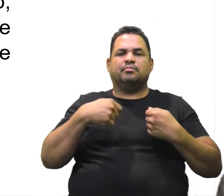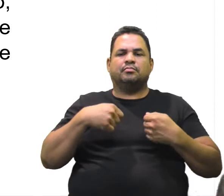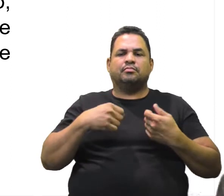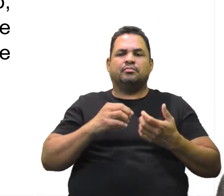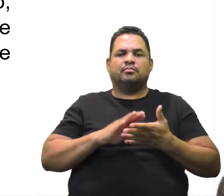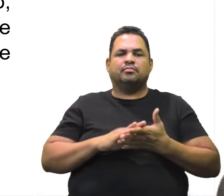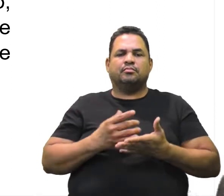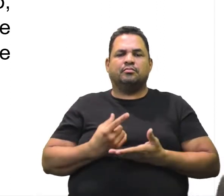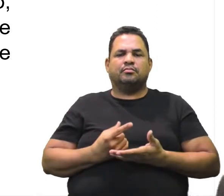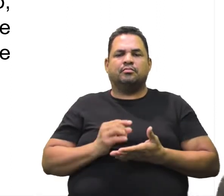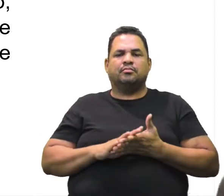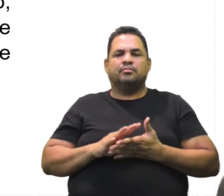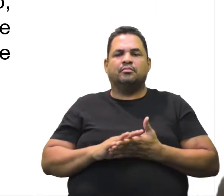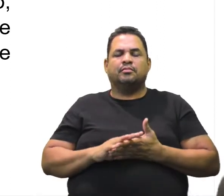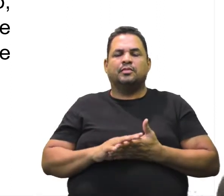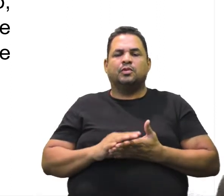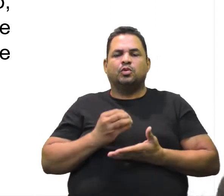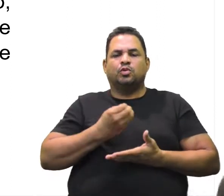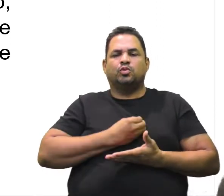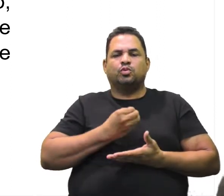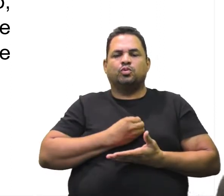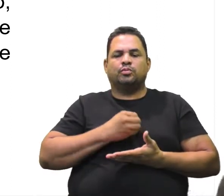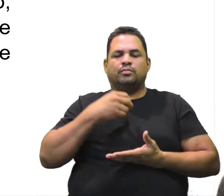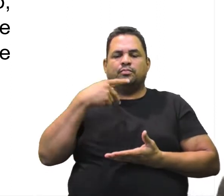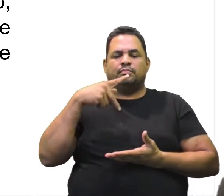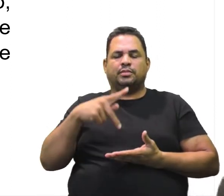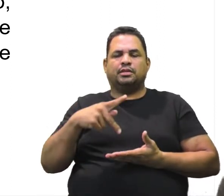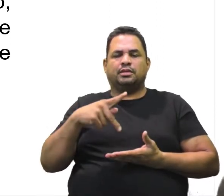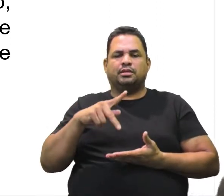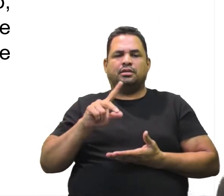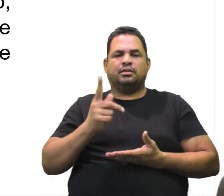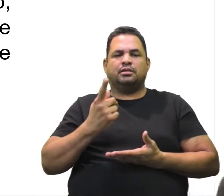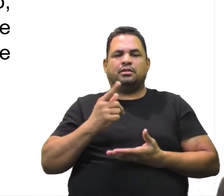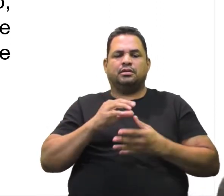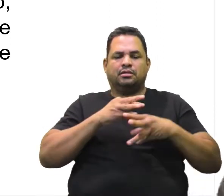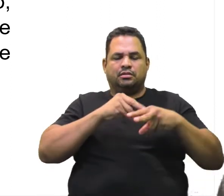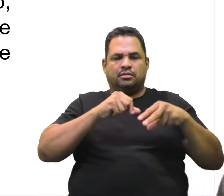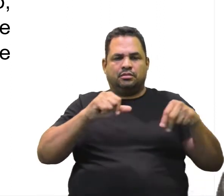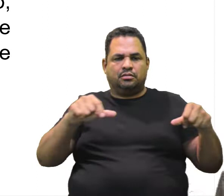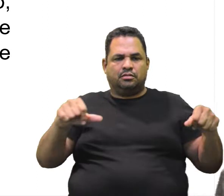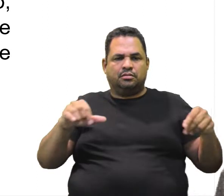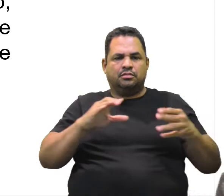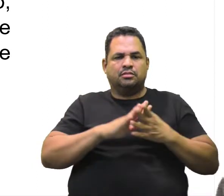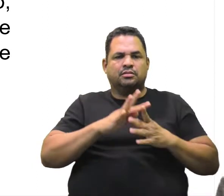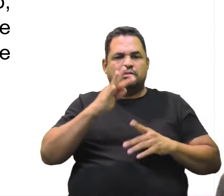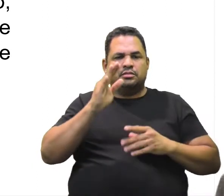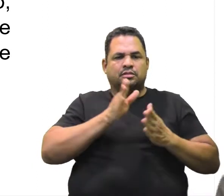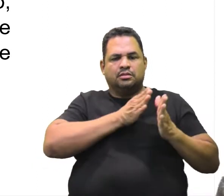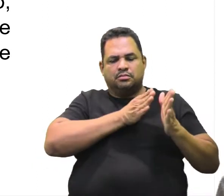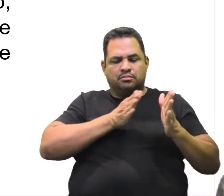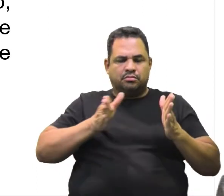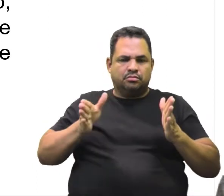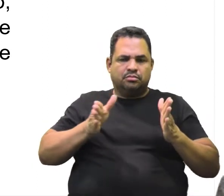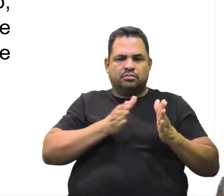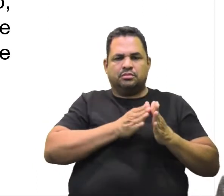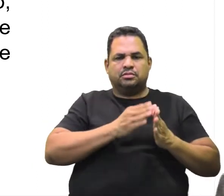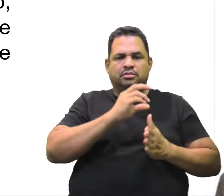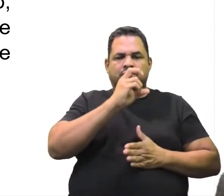requer o valor do pH do solo que esteja na faixa ideal entre